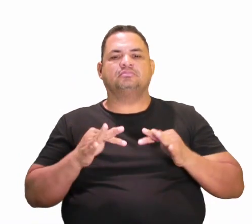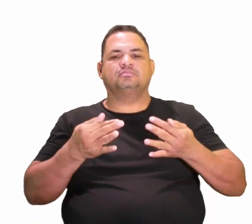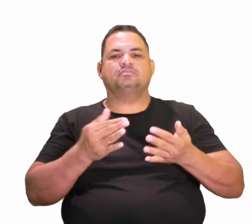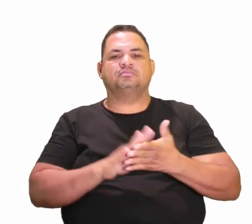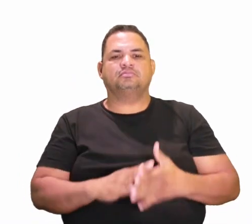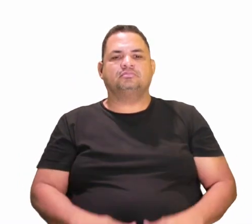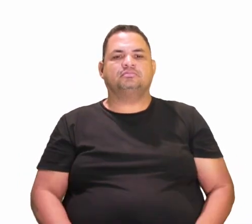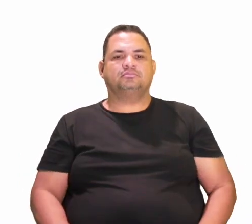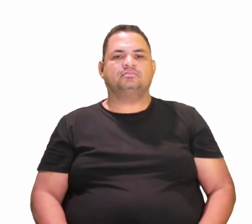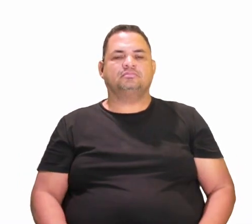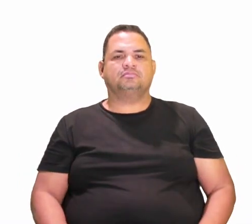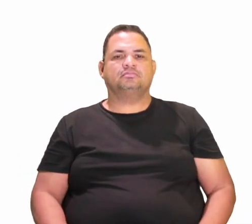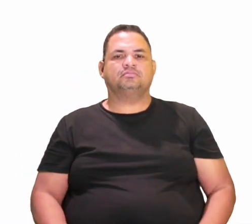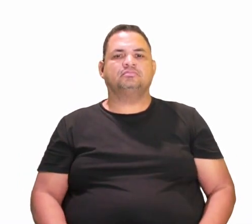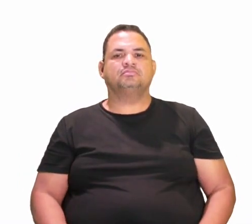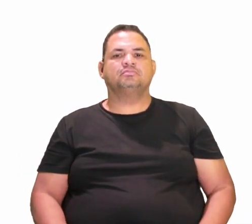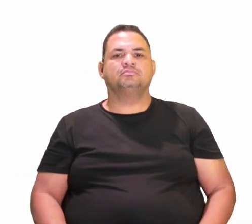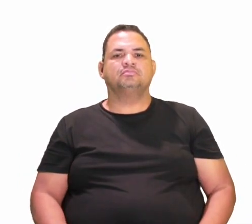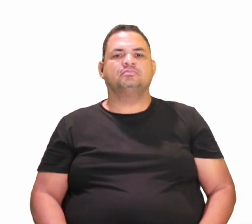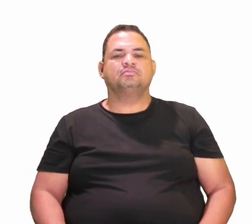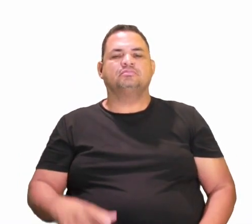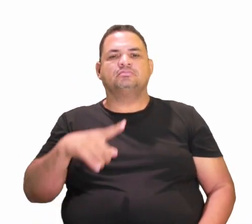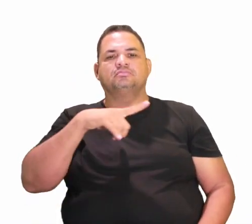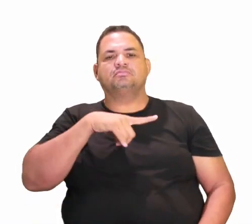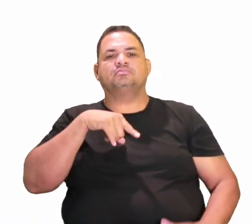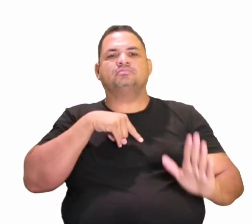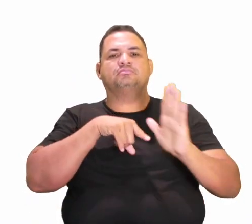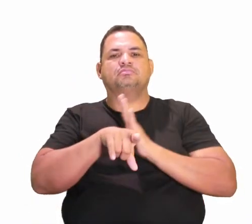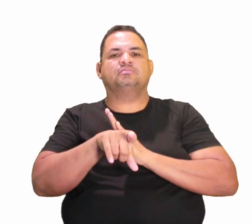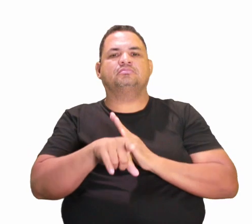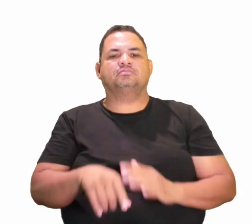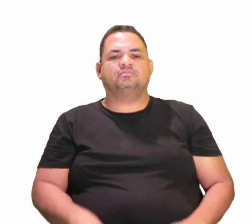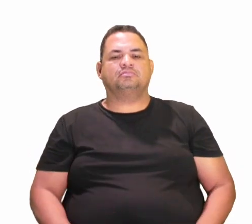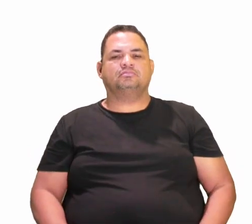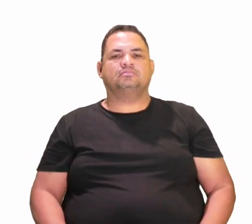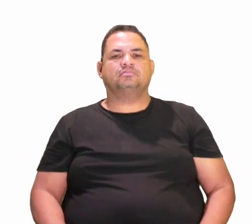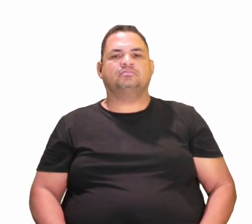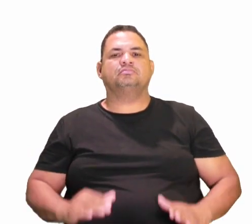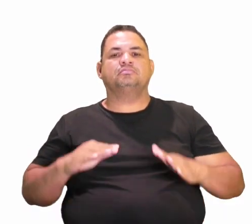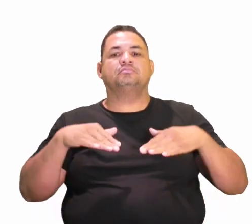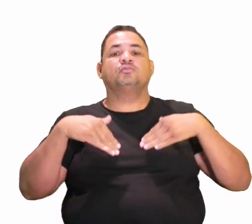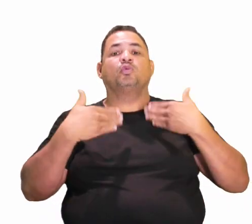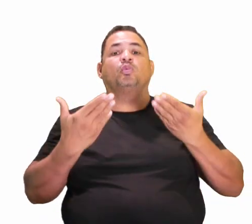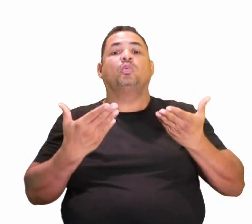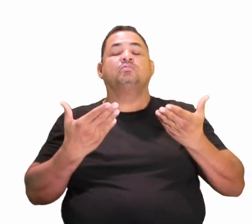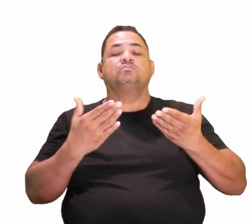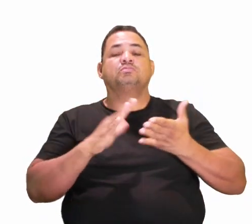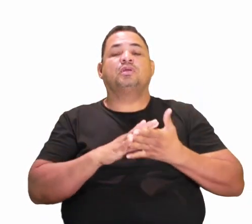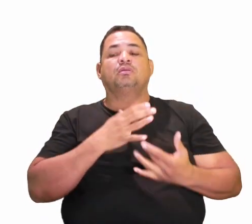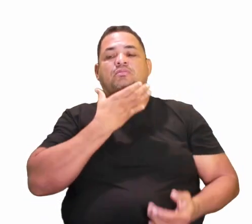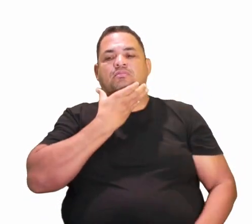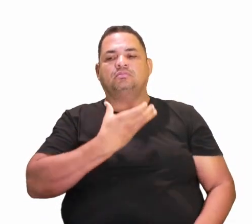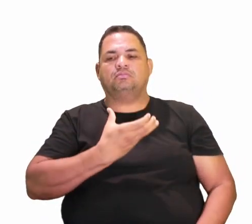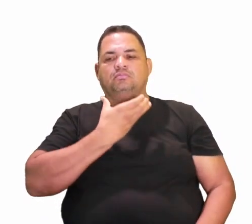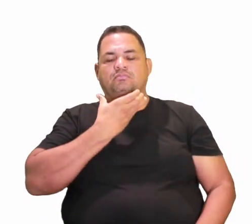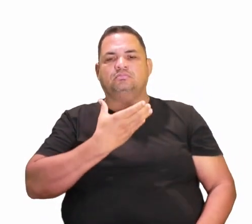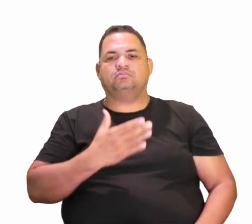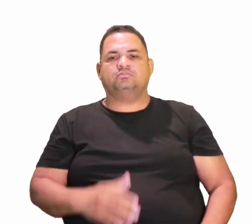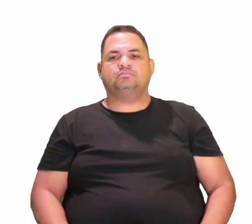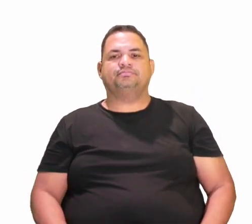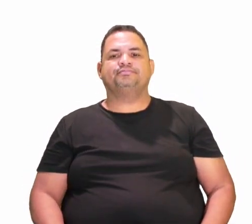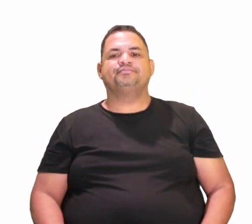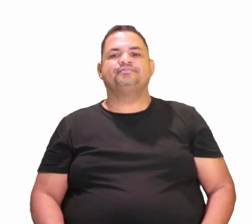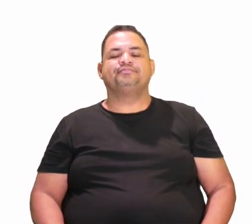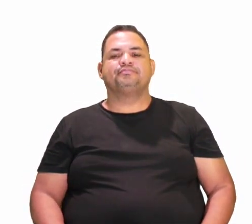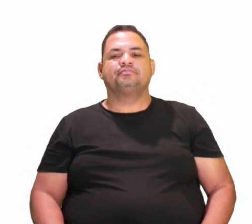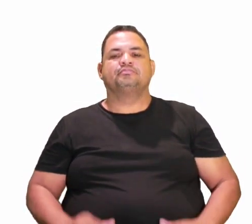a Páscoa. E olha só, temos uma pergunta aqui. When is Christmas? Quando é o Natal? Quando eu quero